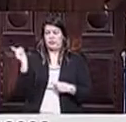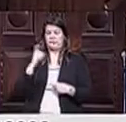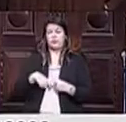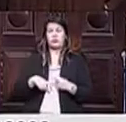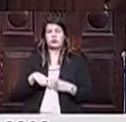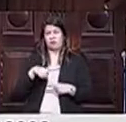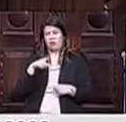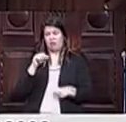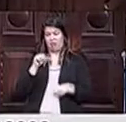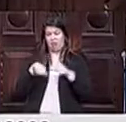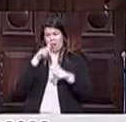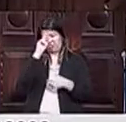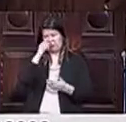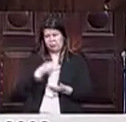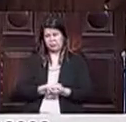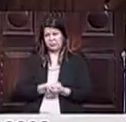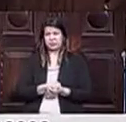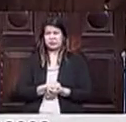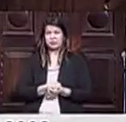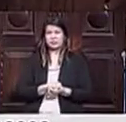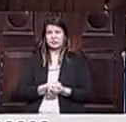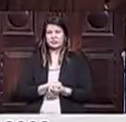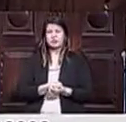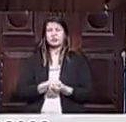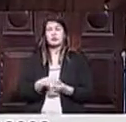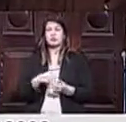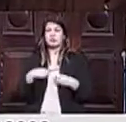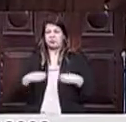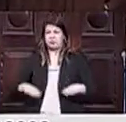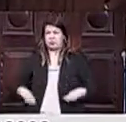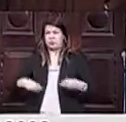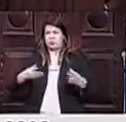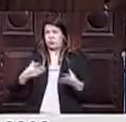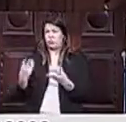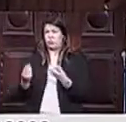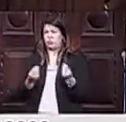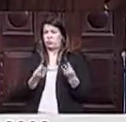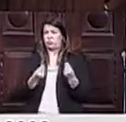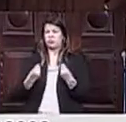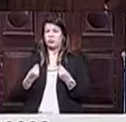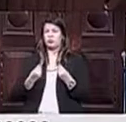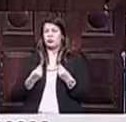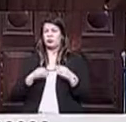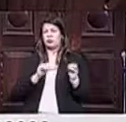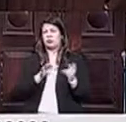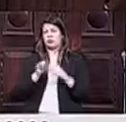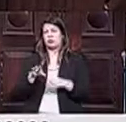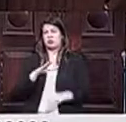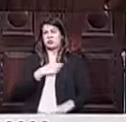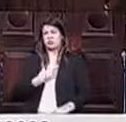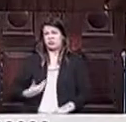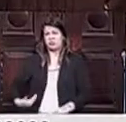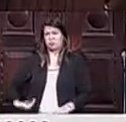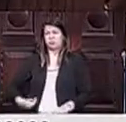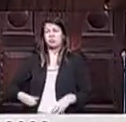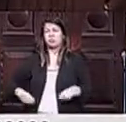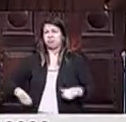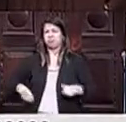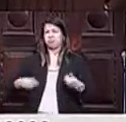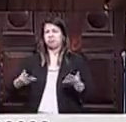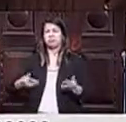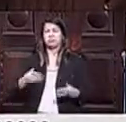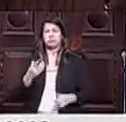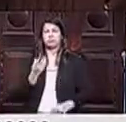numa medida que prejudicou muito a educação pública prejudicou muito